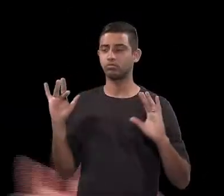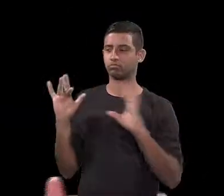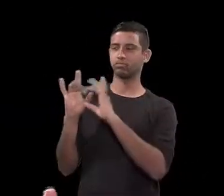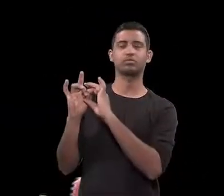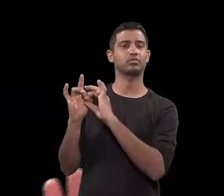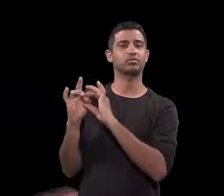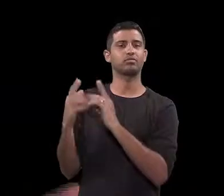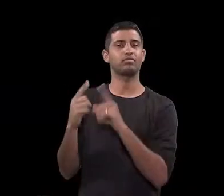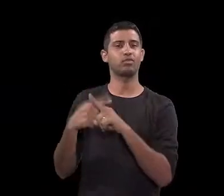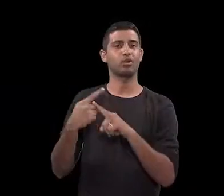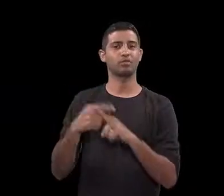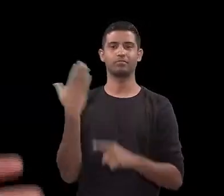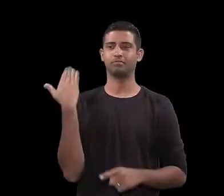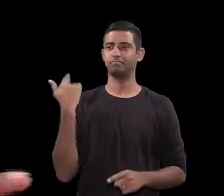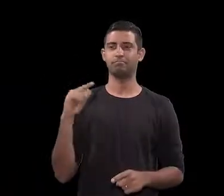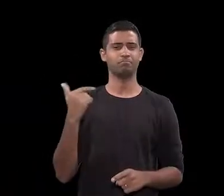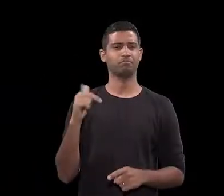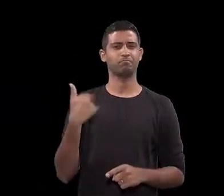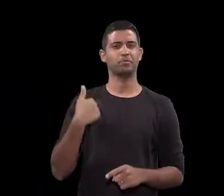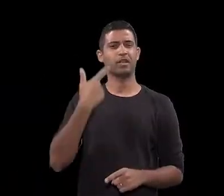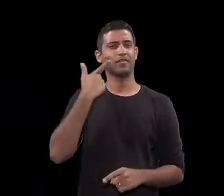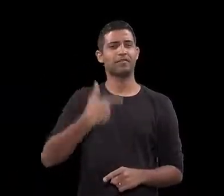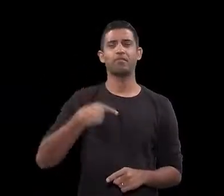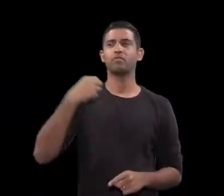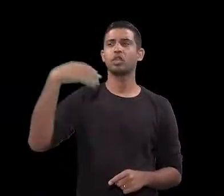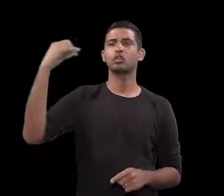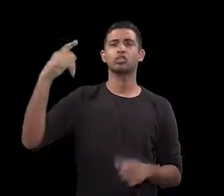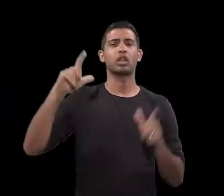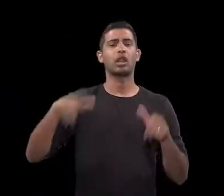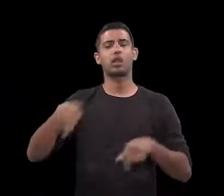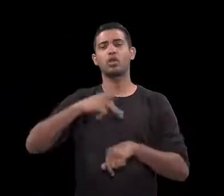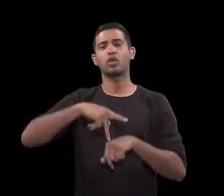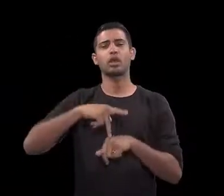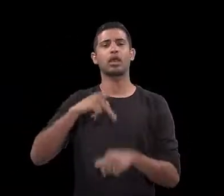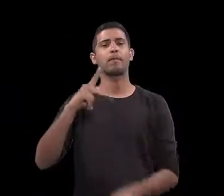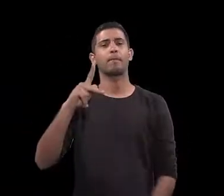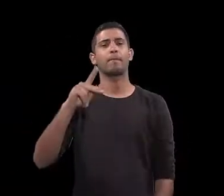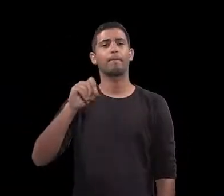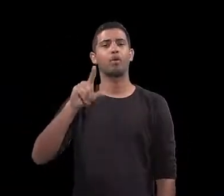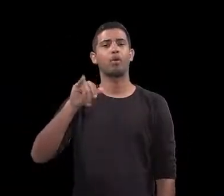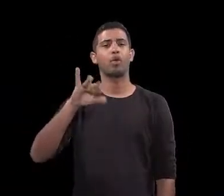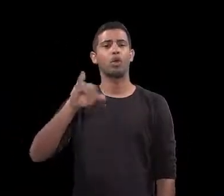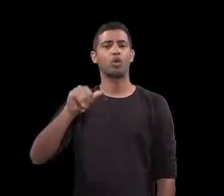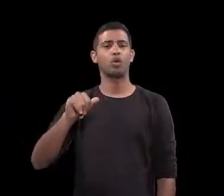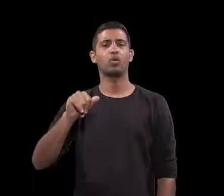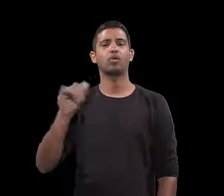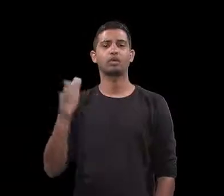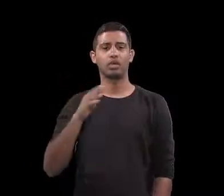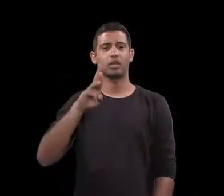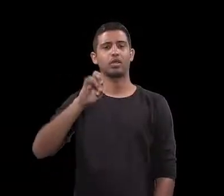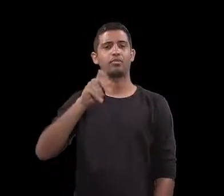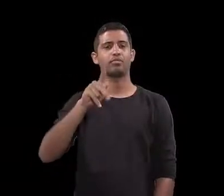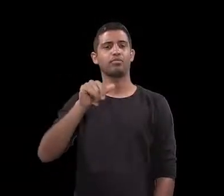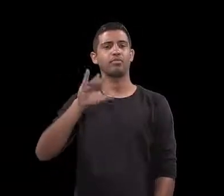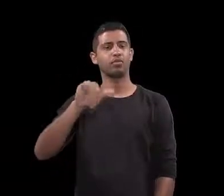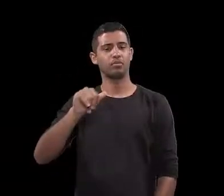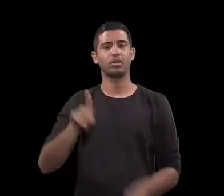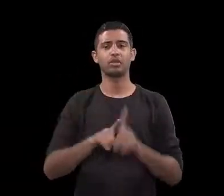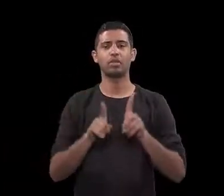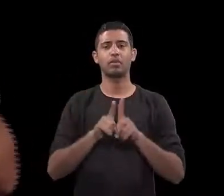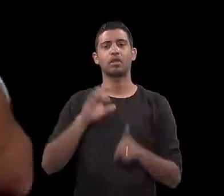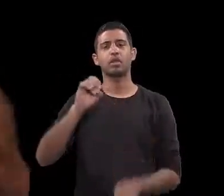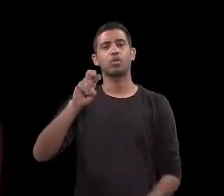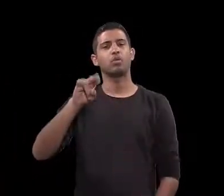possível pela reunificação. Antes nós tínhamos, podíamos viajar à Polônia, República Checa, Hungria, ao bloco